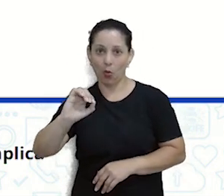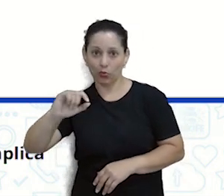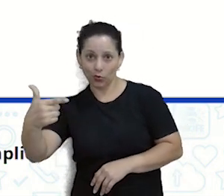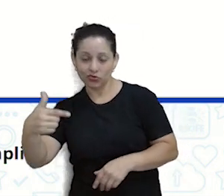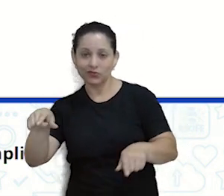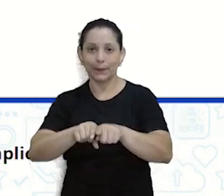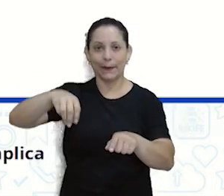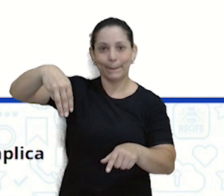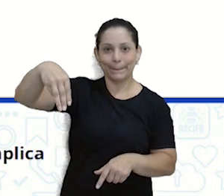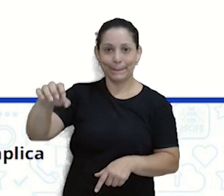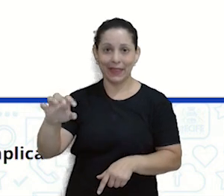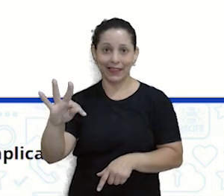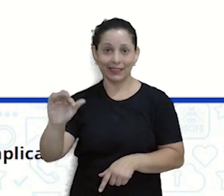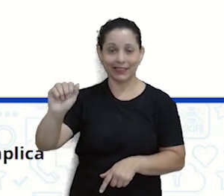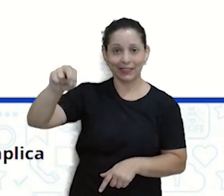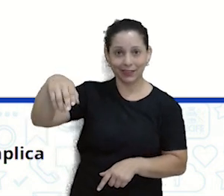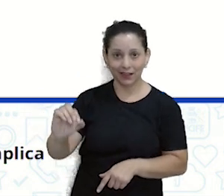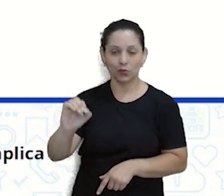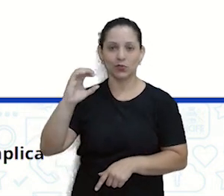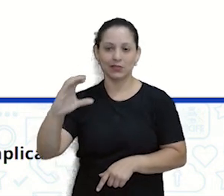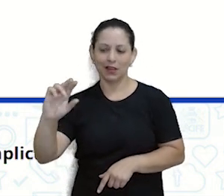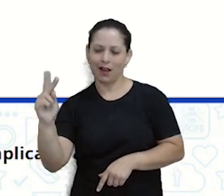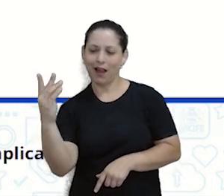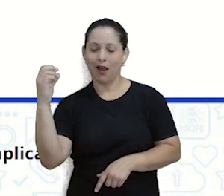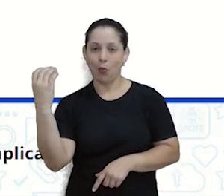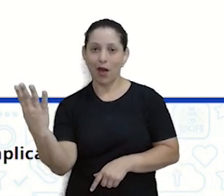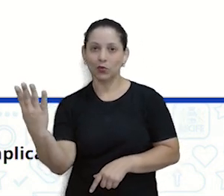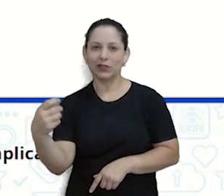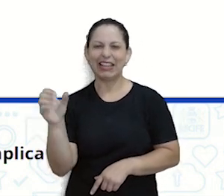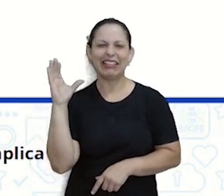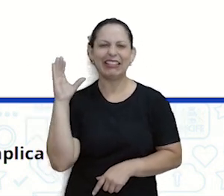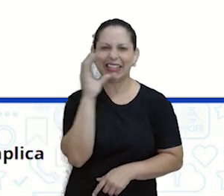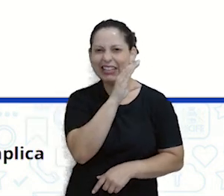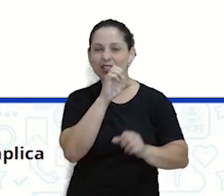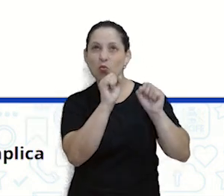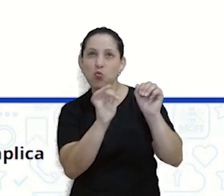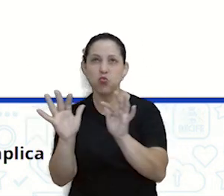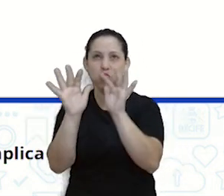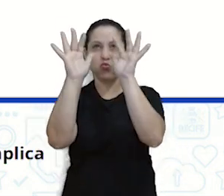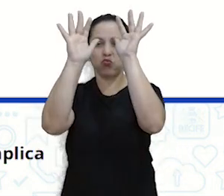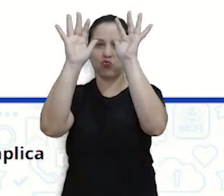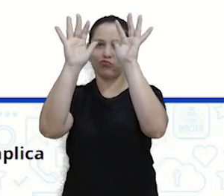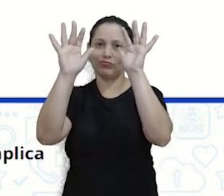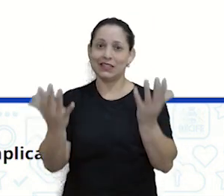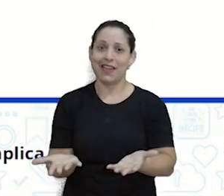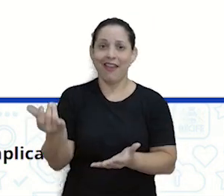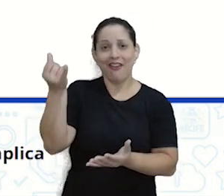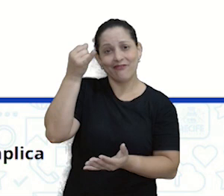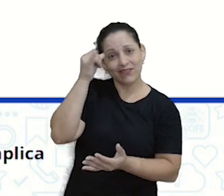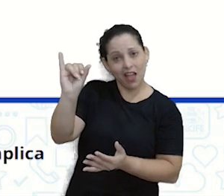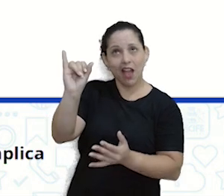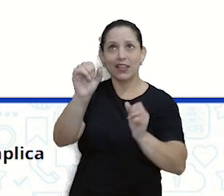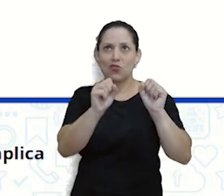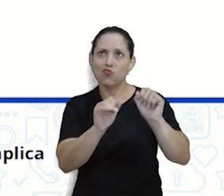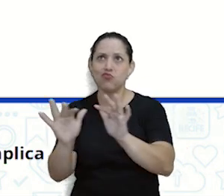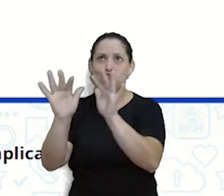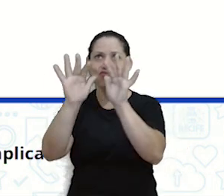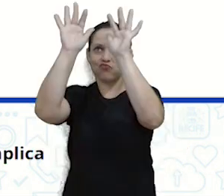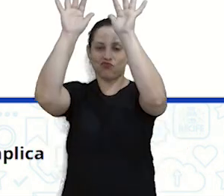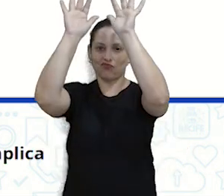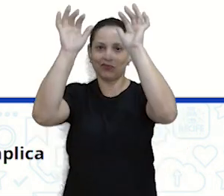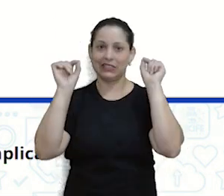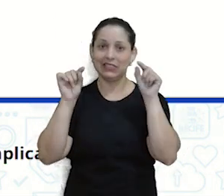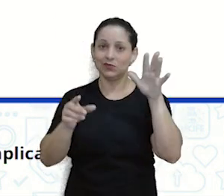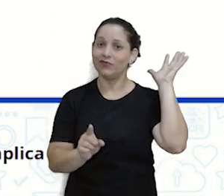metano, CH4, que retém o calor na atmosfera, impedindo que os raios retornem para o espaço, contribuindo para